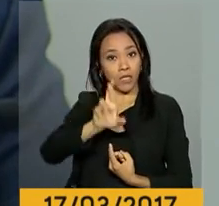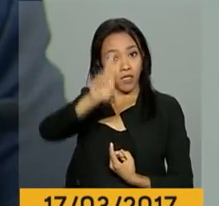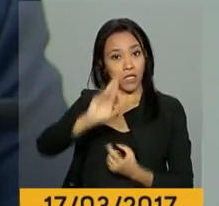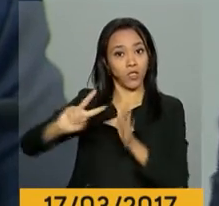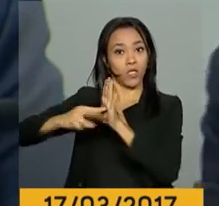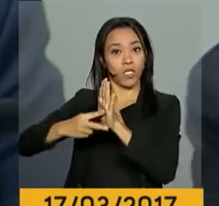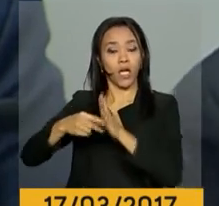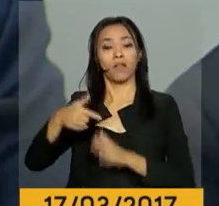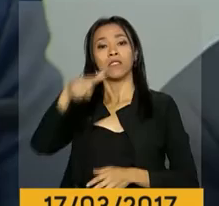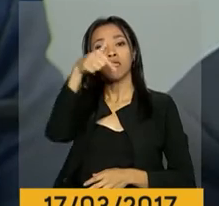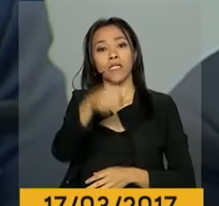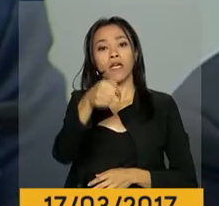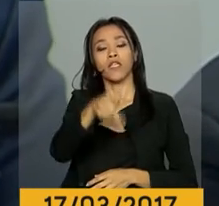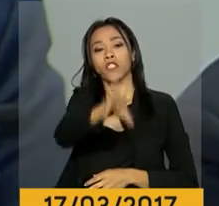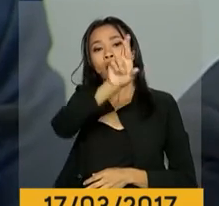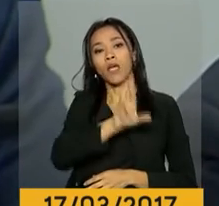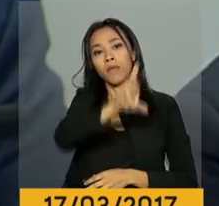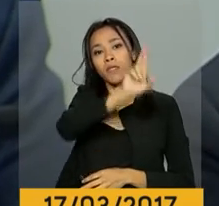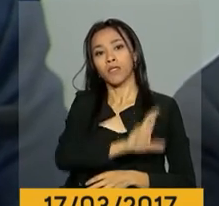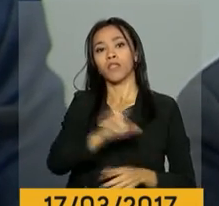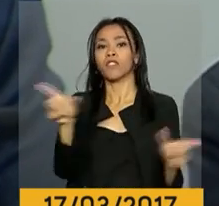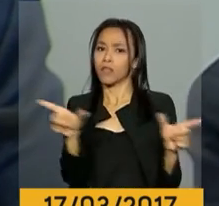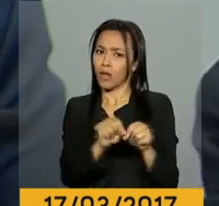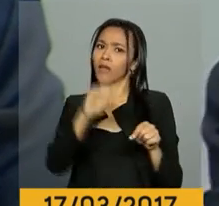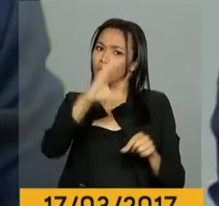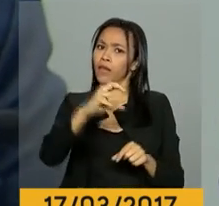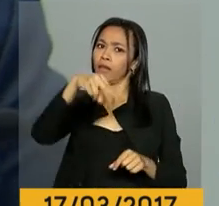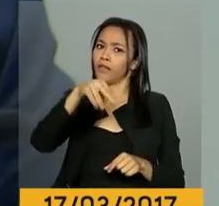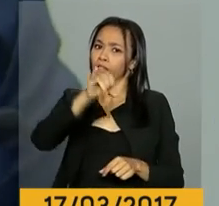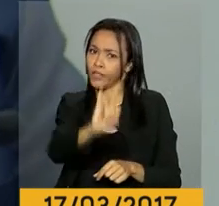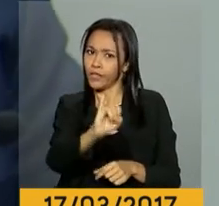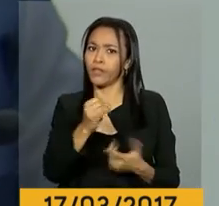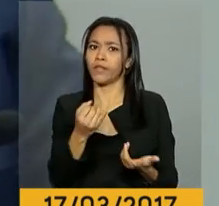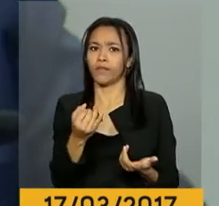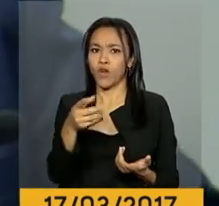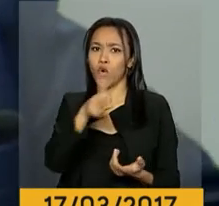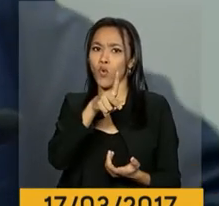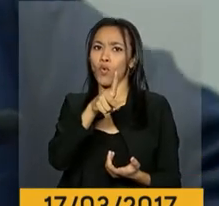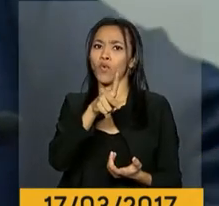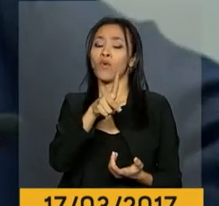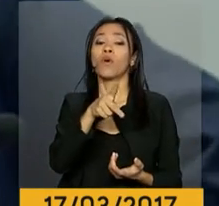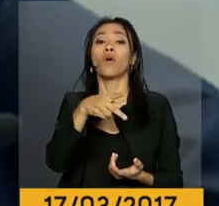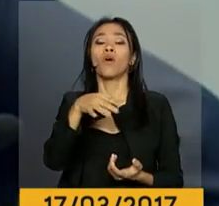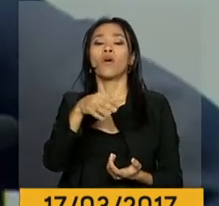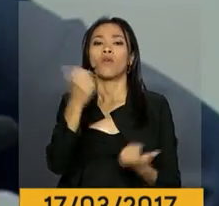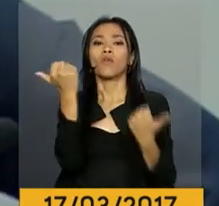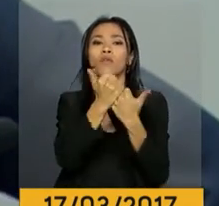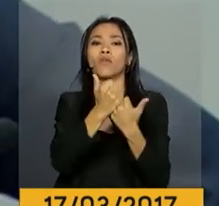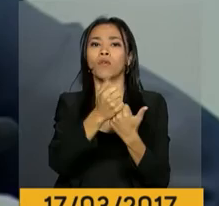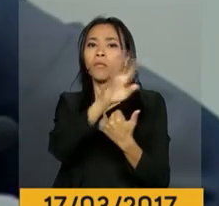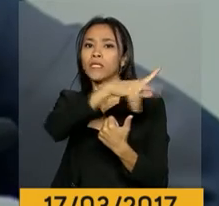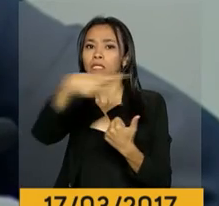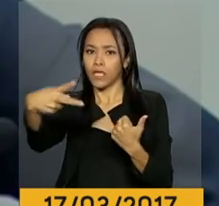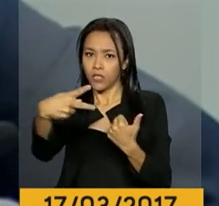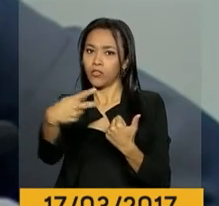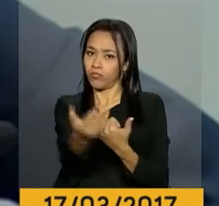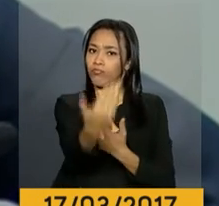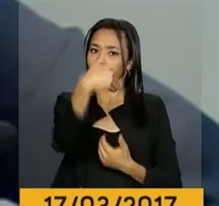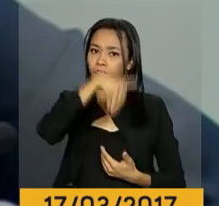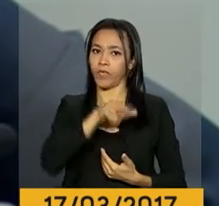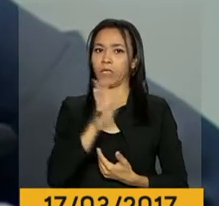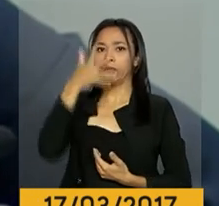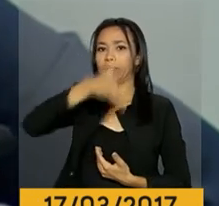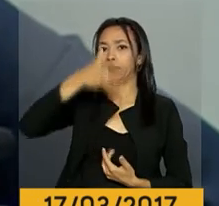7 representantes de federações da própria CNI, estava lá o seu vice-presidente, né, que acho que estou ouvindo lá no fundo, né, que